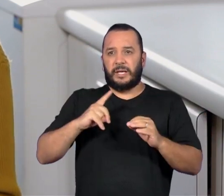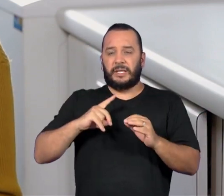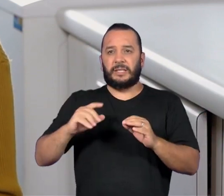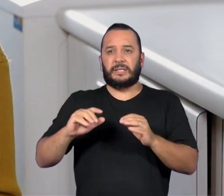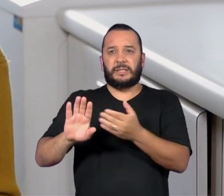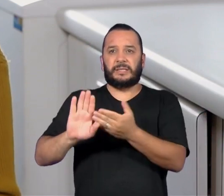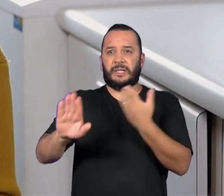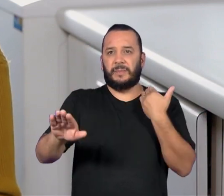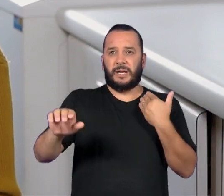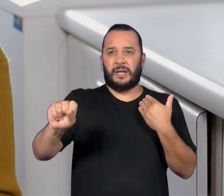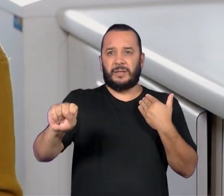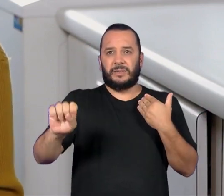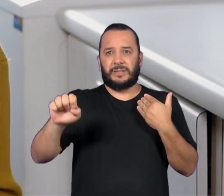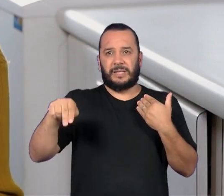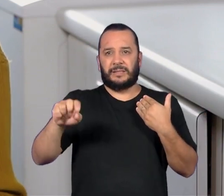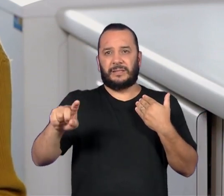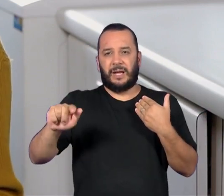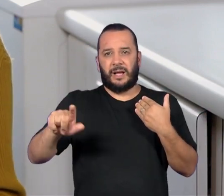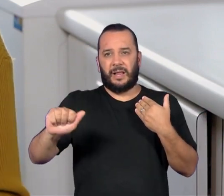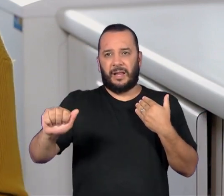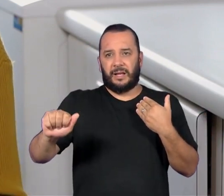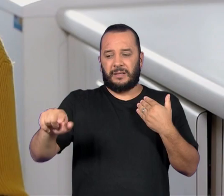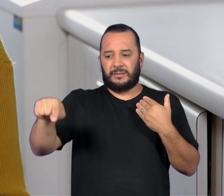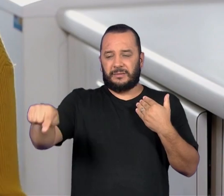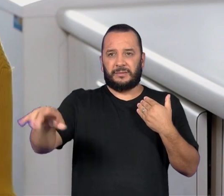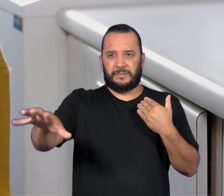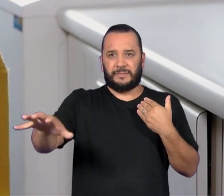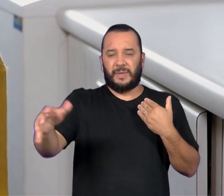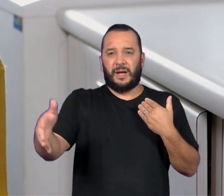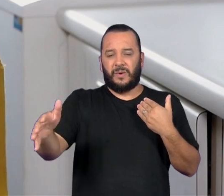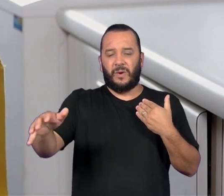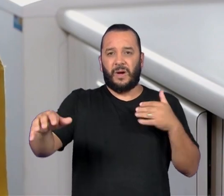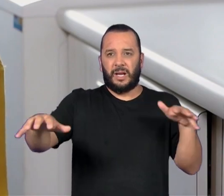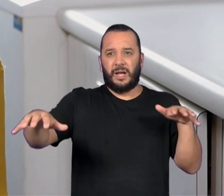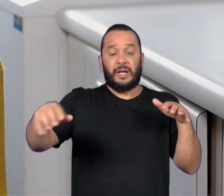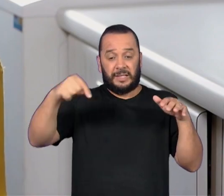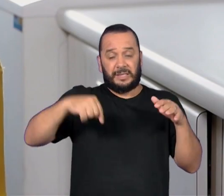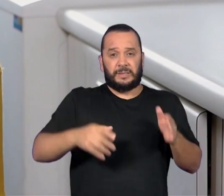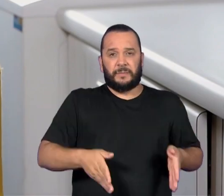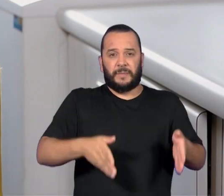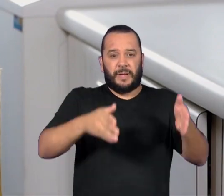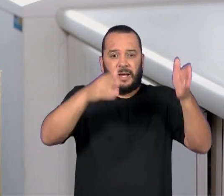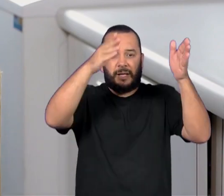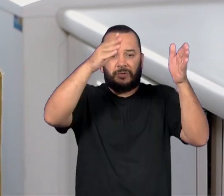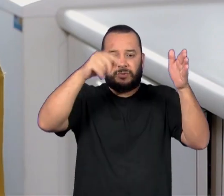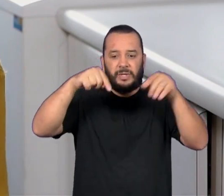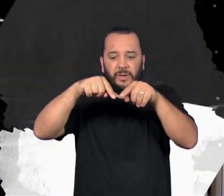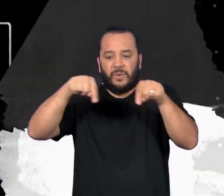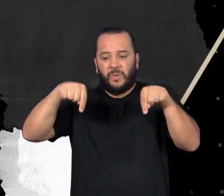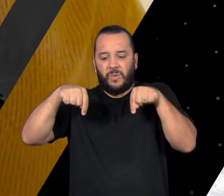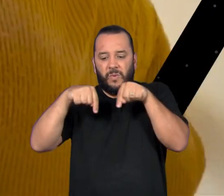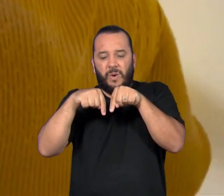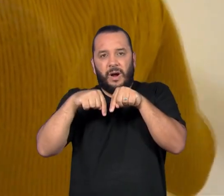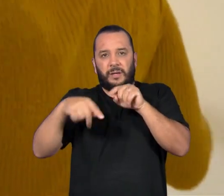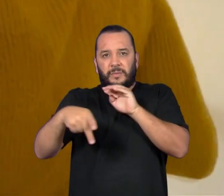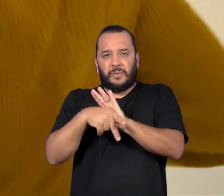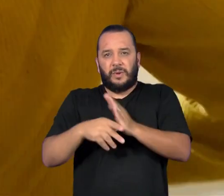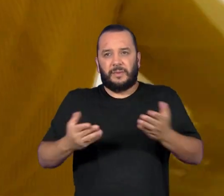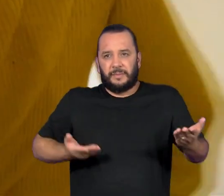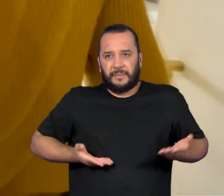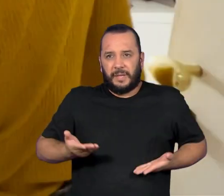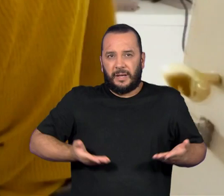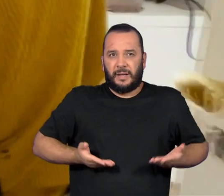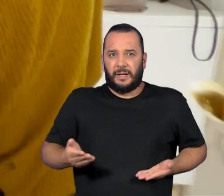cidades modernas, urbanas, aquilo se transformou, né, reconfigurou como quarto de empregada, né. A gente já olha logo